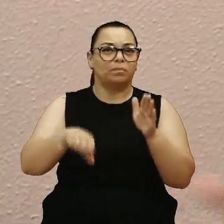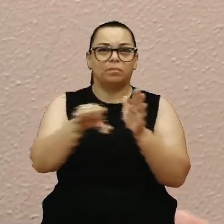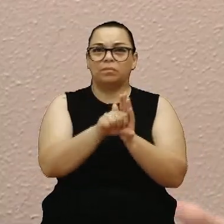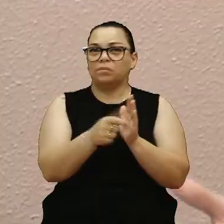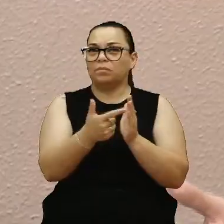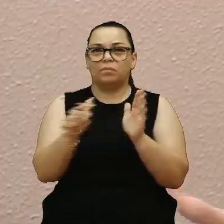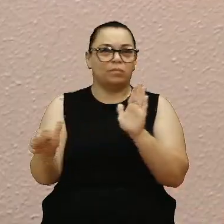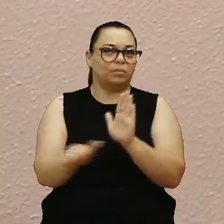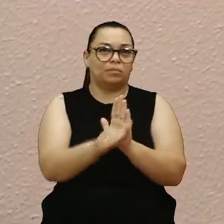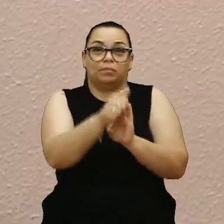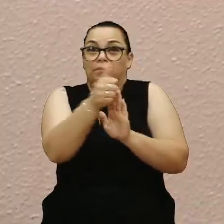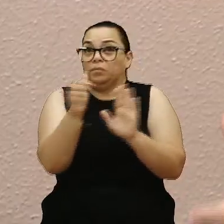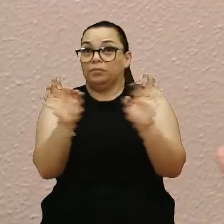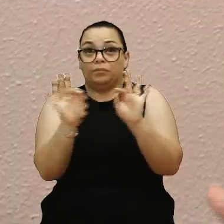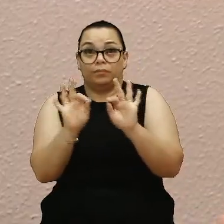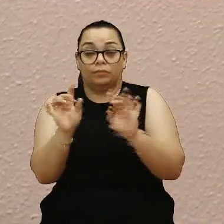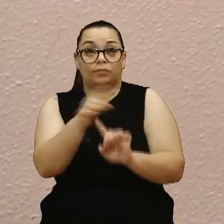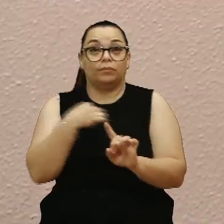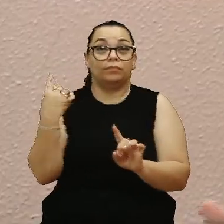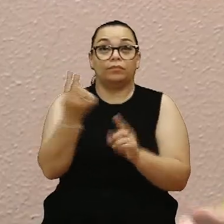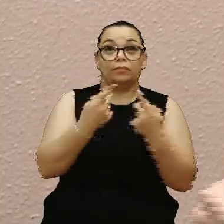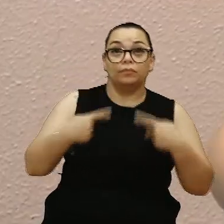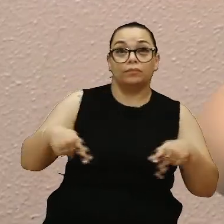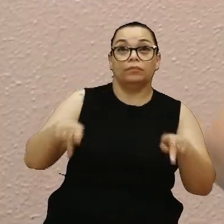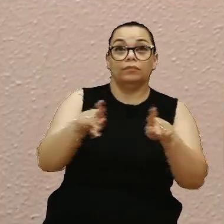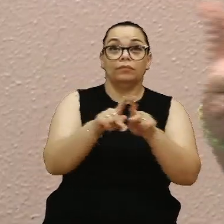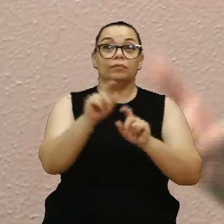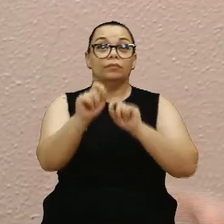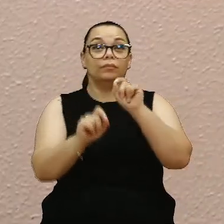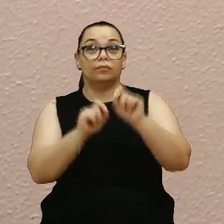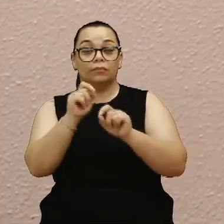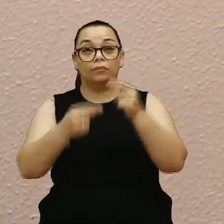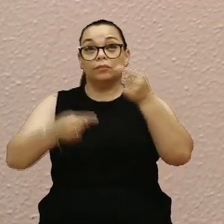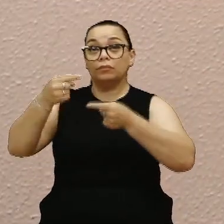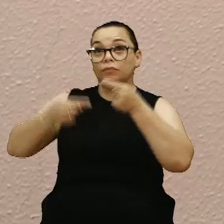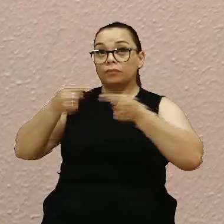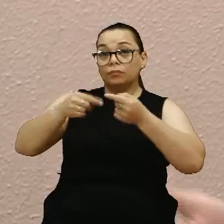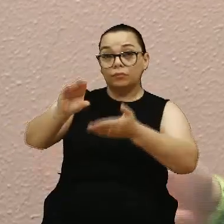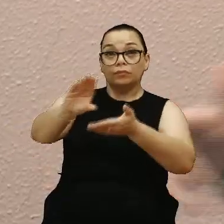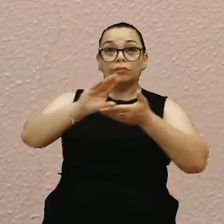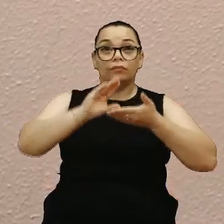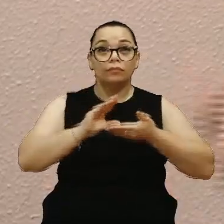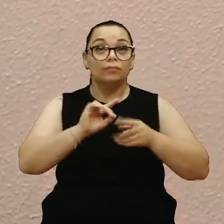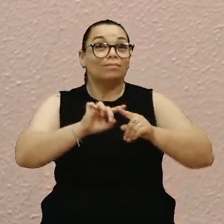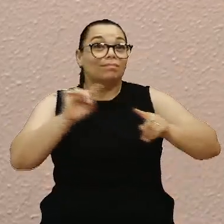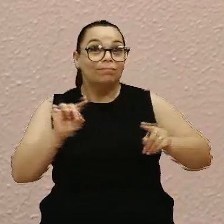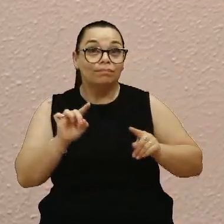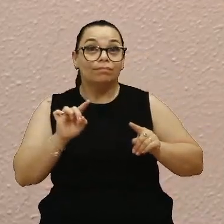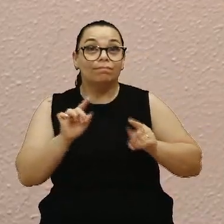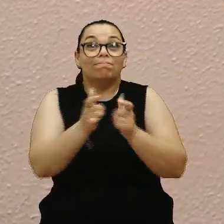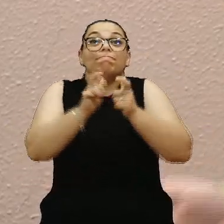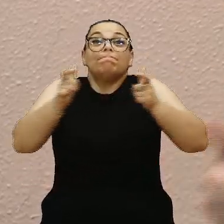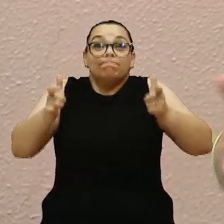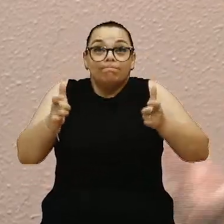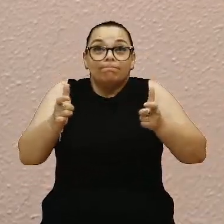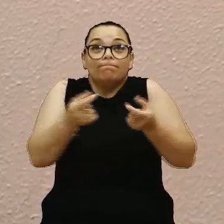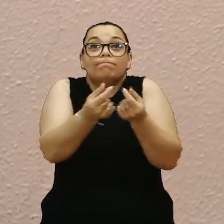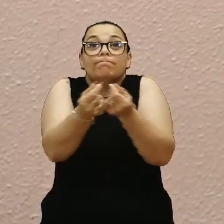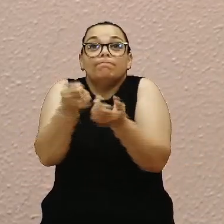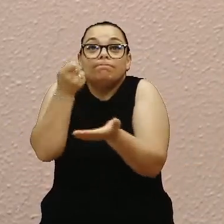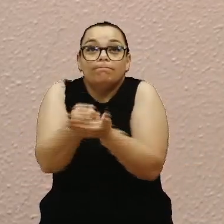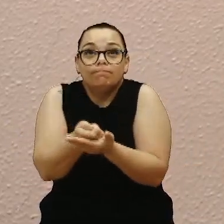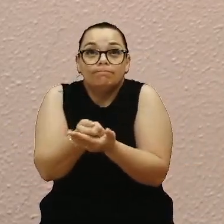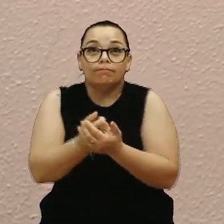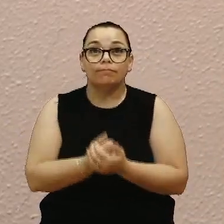de melhora para a nossa população. Então, está se debatendo um subsídio, mas mesmo assim vai aumentar a passagem. Eu vou falar um